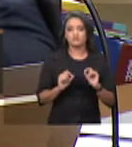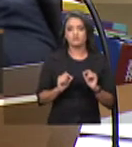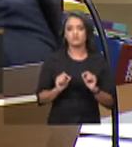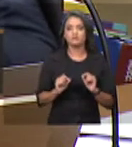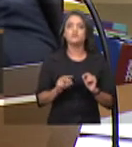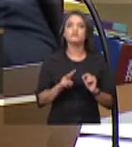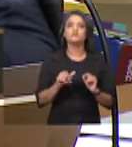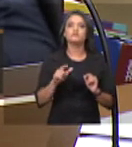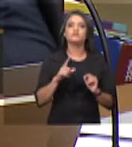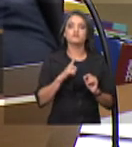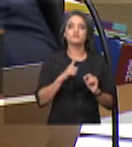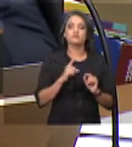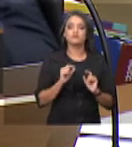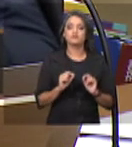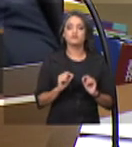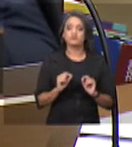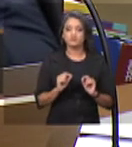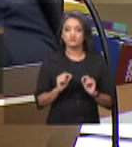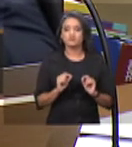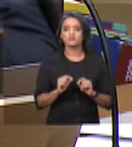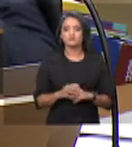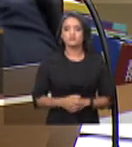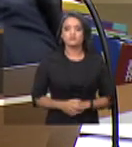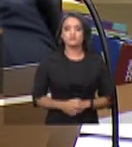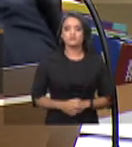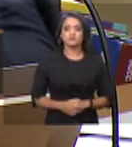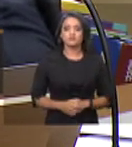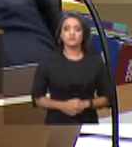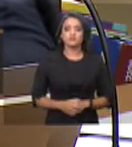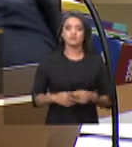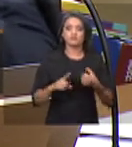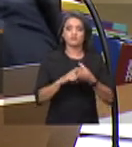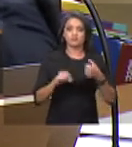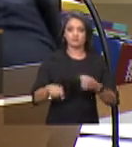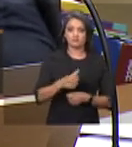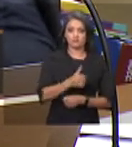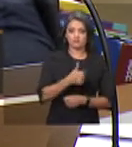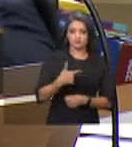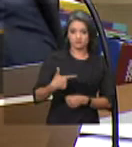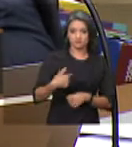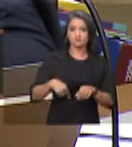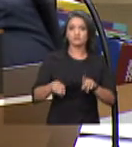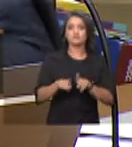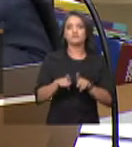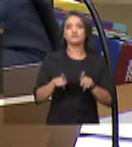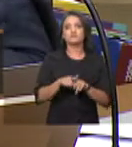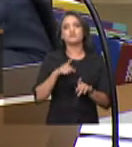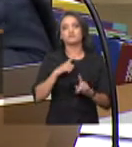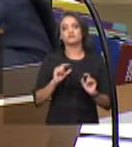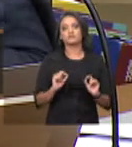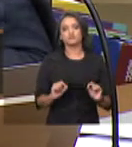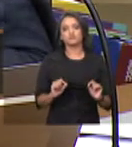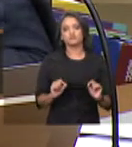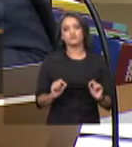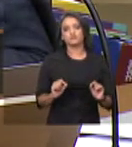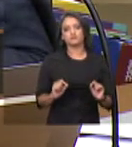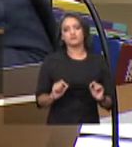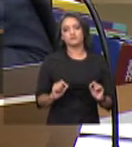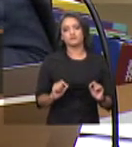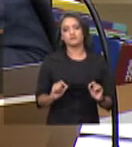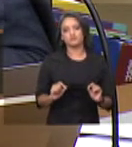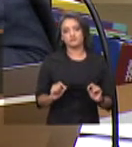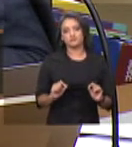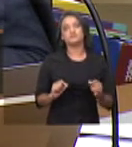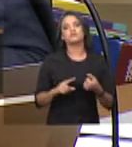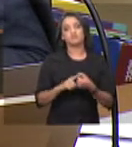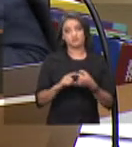envolverá a interpretação não só do artigo 12 como também salva o melhor juízo eminente Ministro Edson